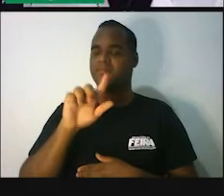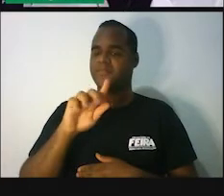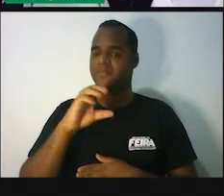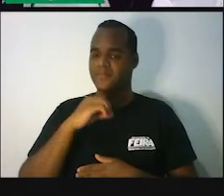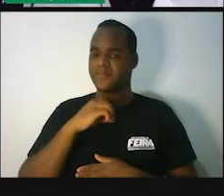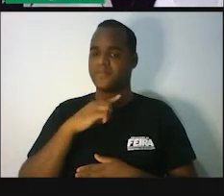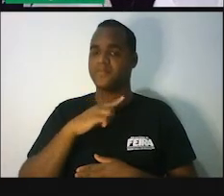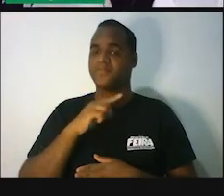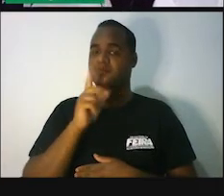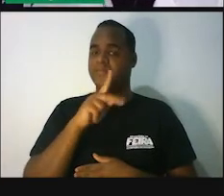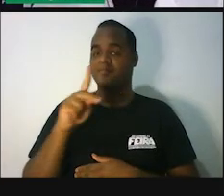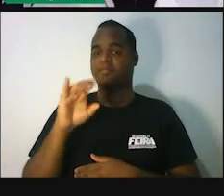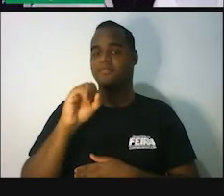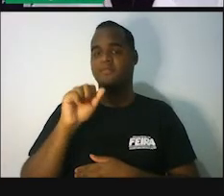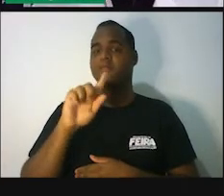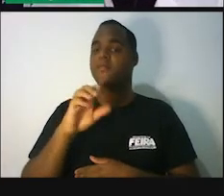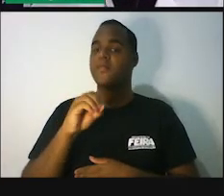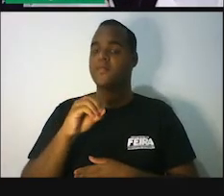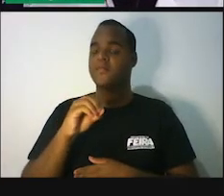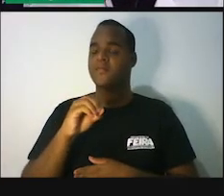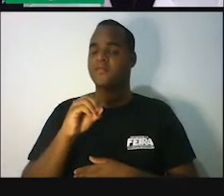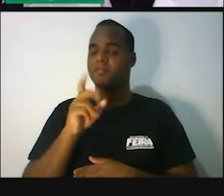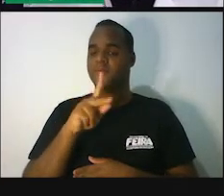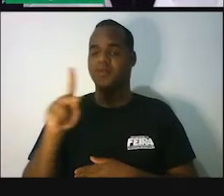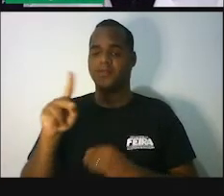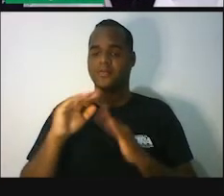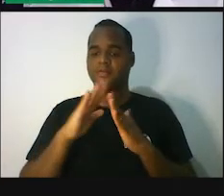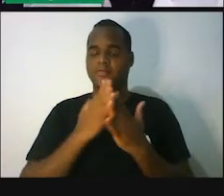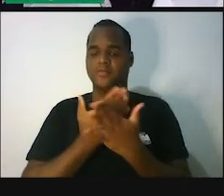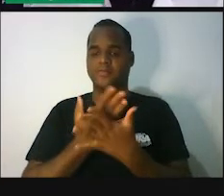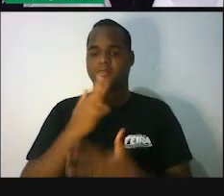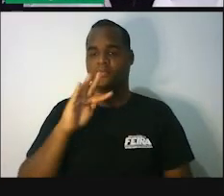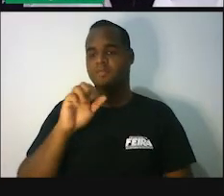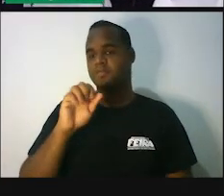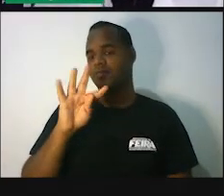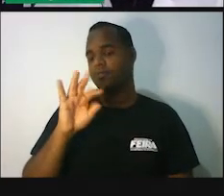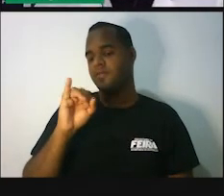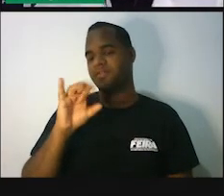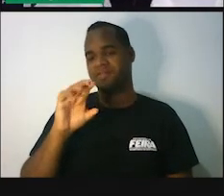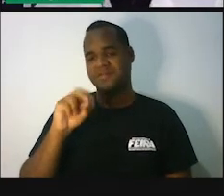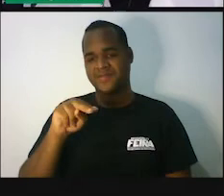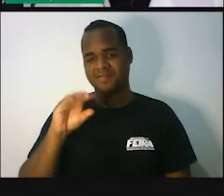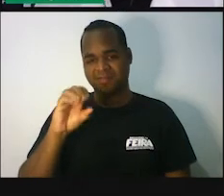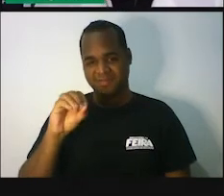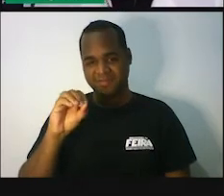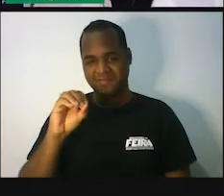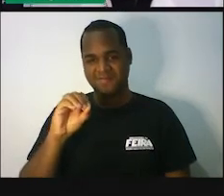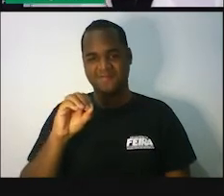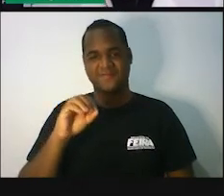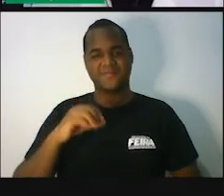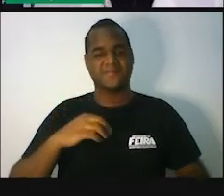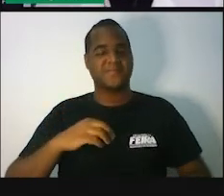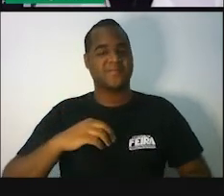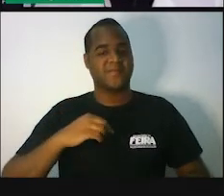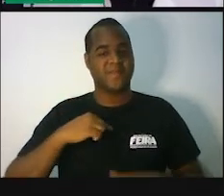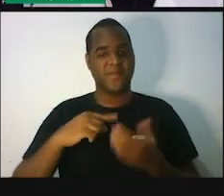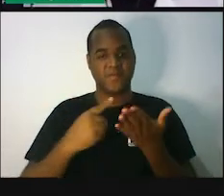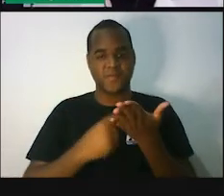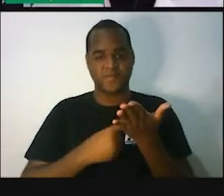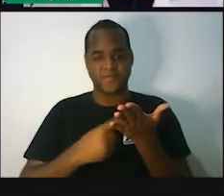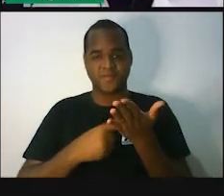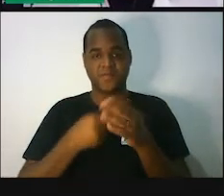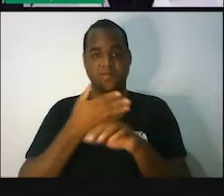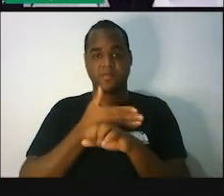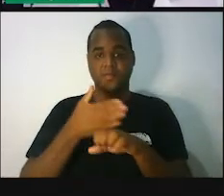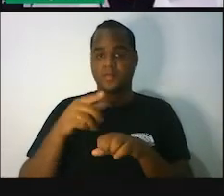Ramos, professor da Escola Municipal Faustino Dias Lima. Eu tenho pele branca,